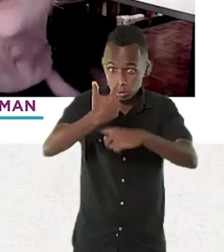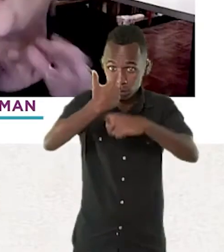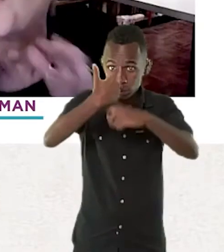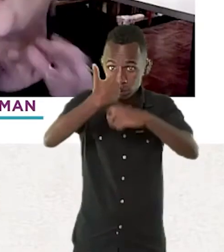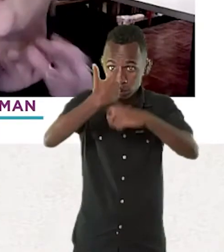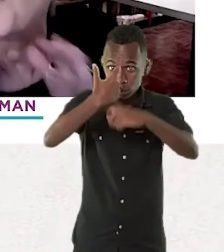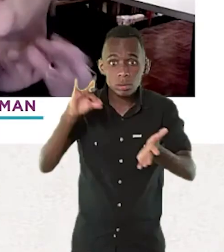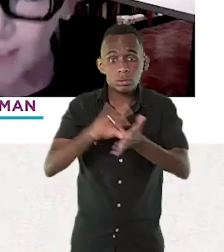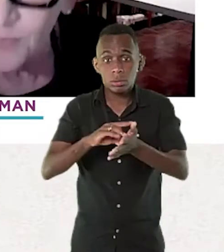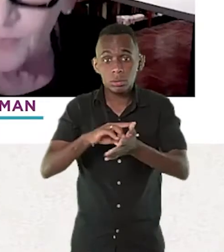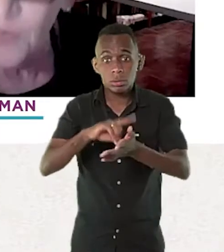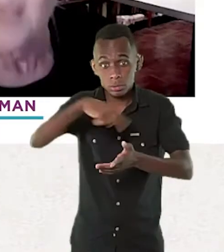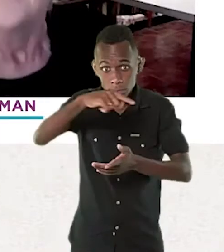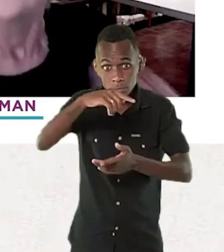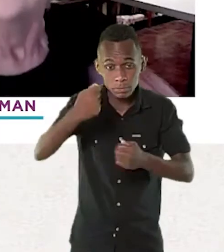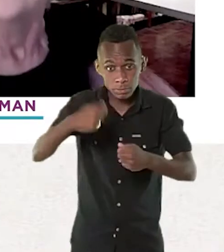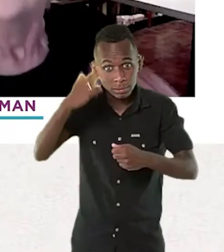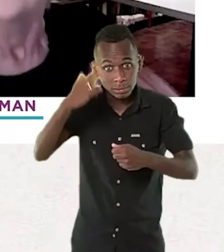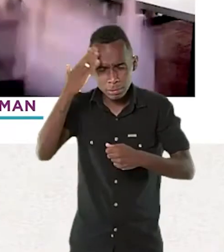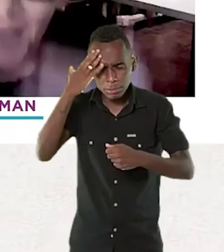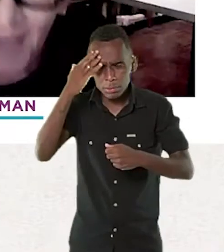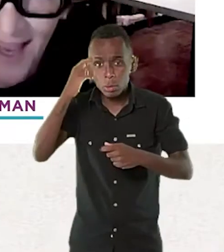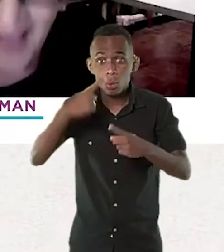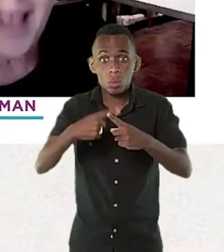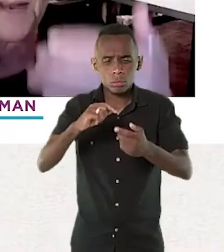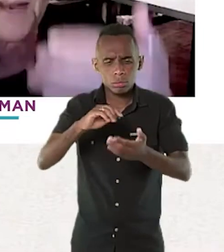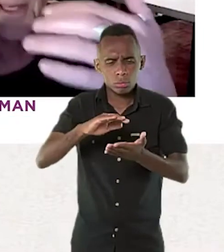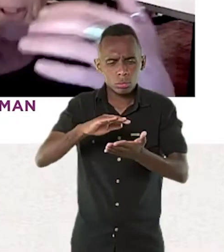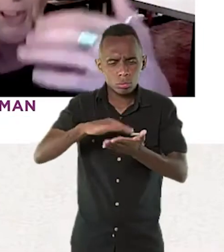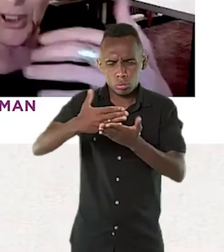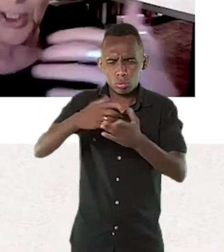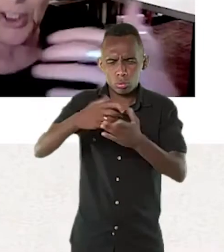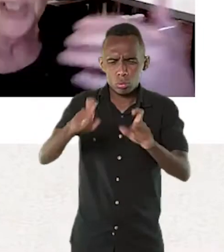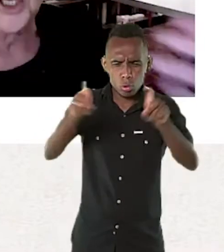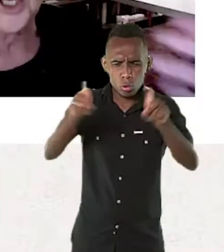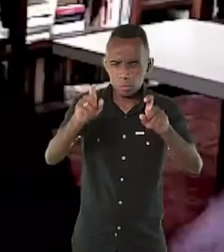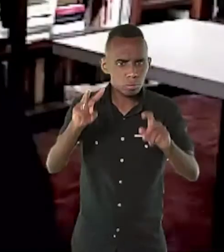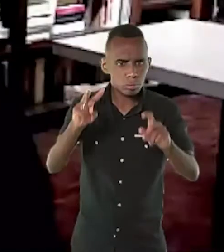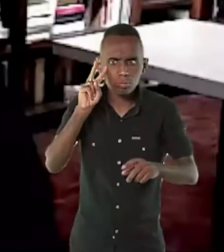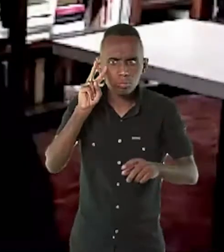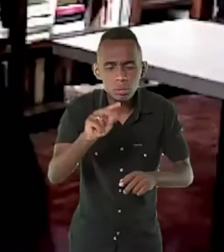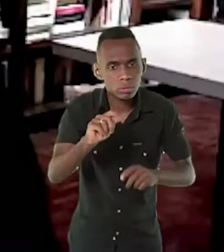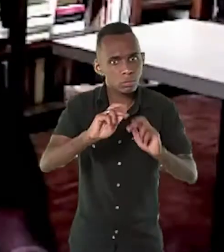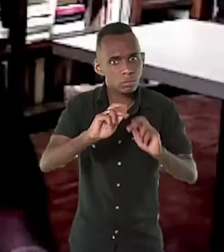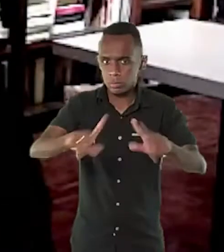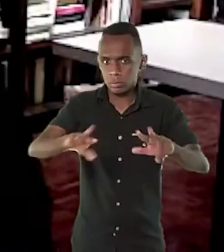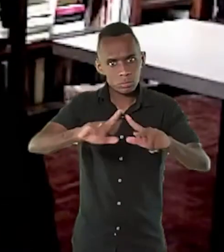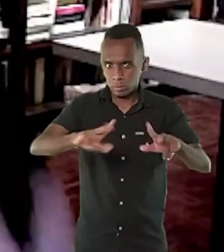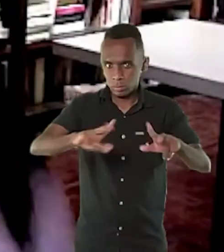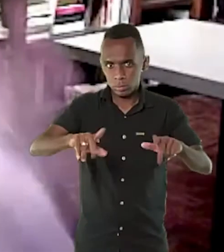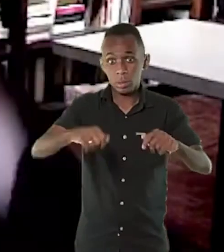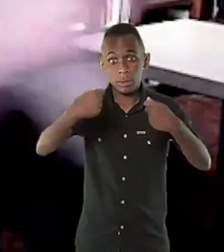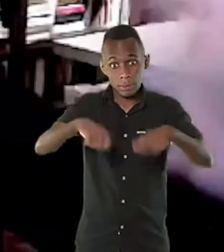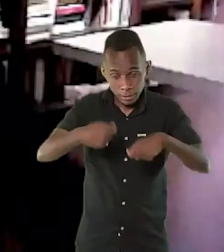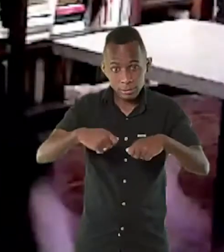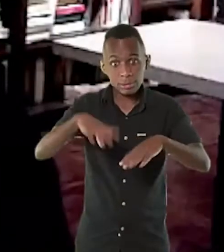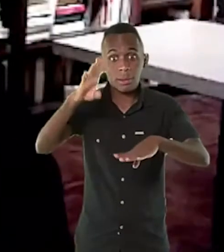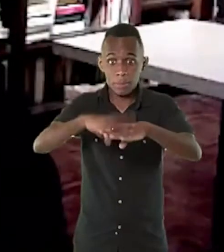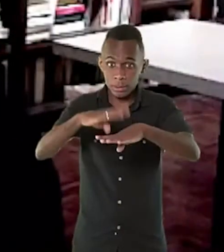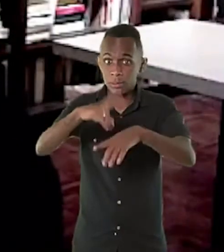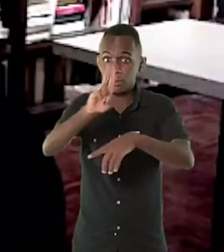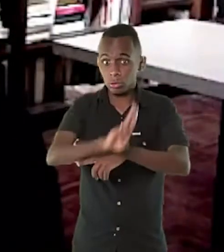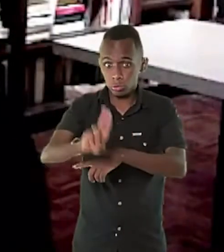na cabeça. O computador lhe enxerga. Então ele vê a partir de matrizes matemáticas. Então